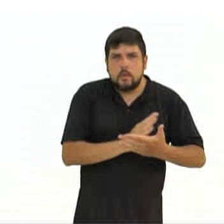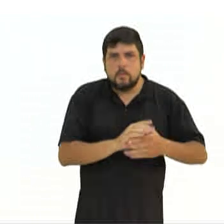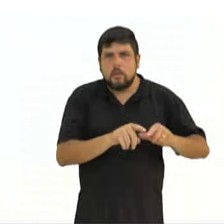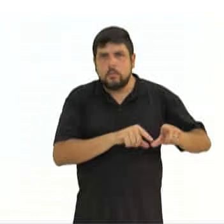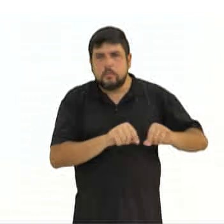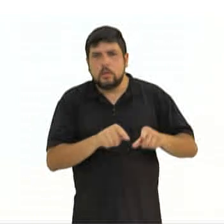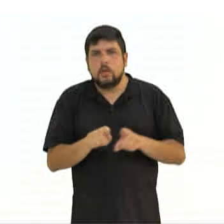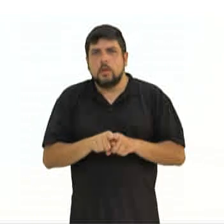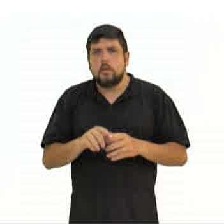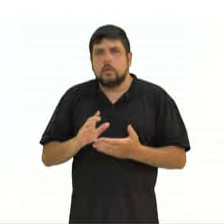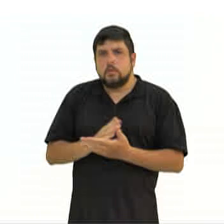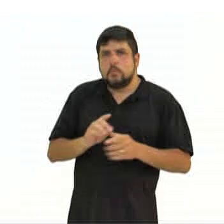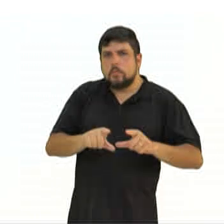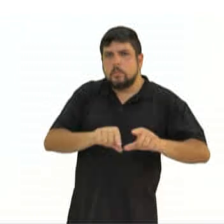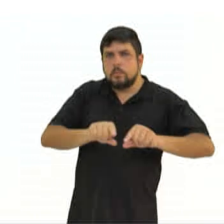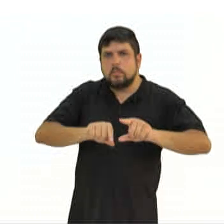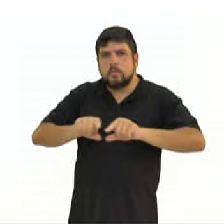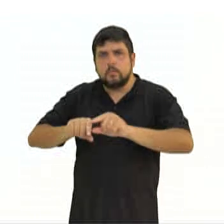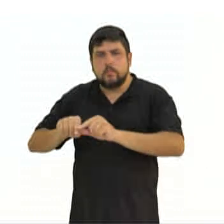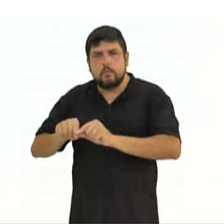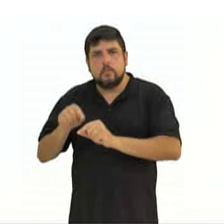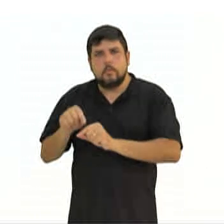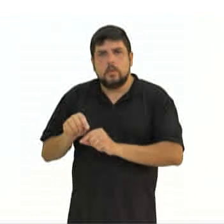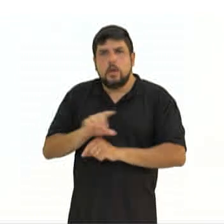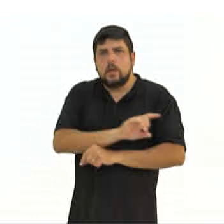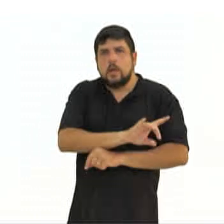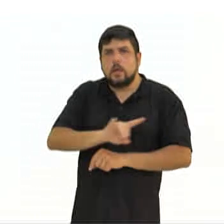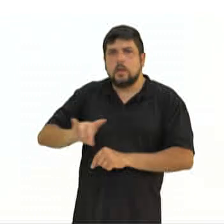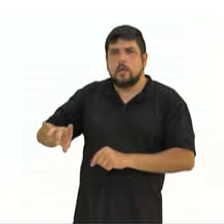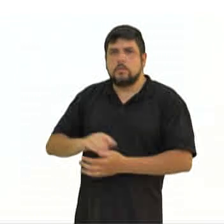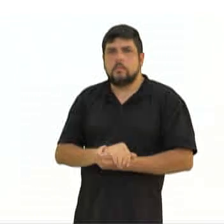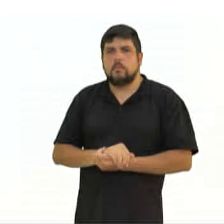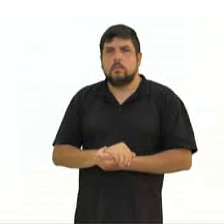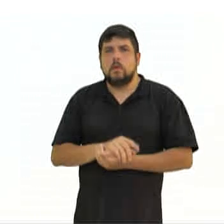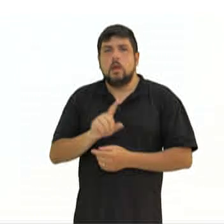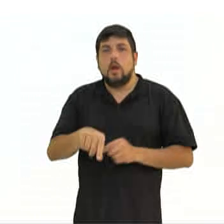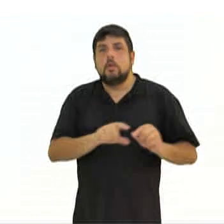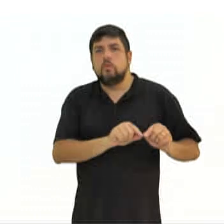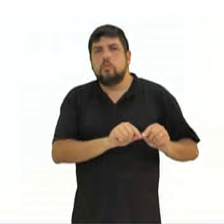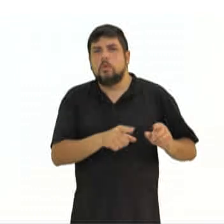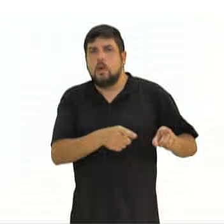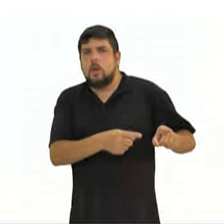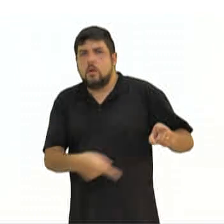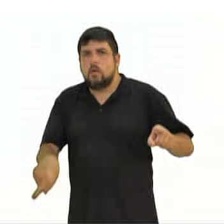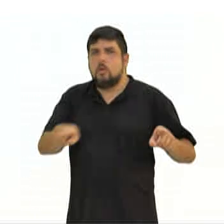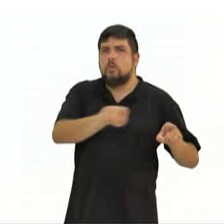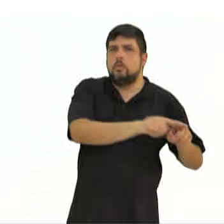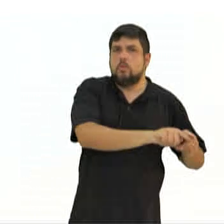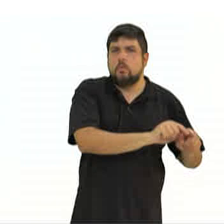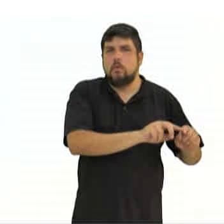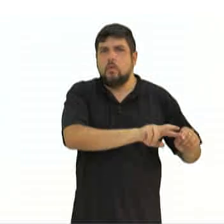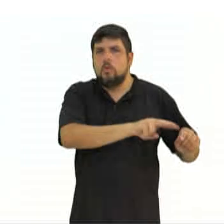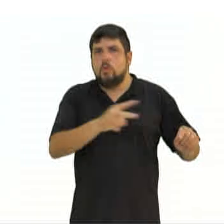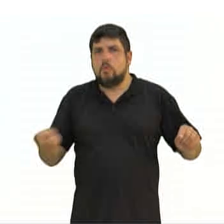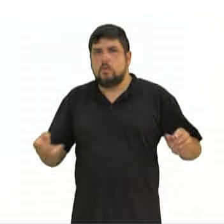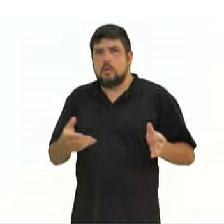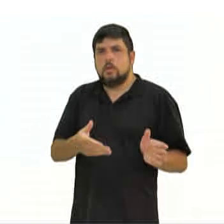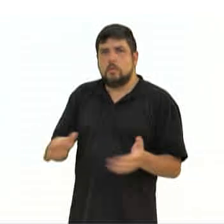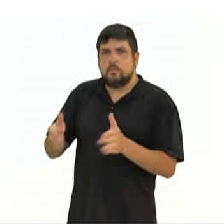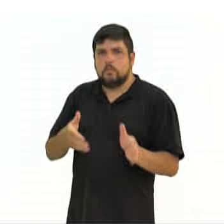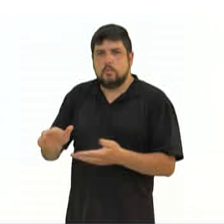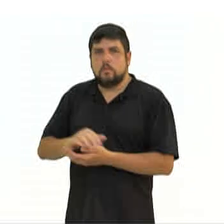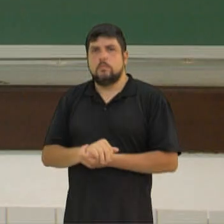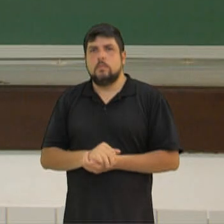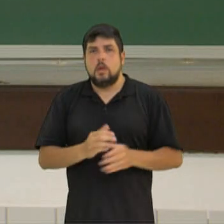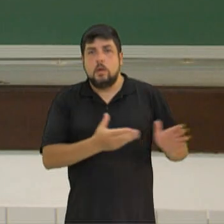extrair diferentes elementos de cada componente, ou seja, uma lógica que faz o caminho contrário da produção dos equipamentos. Se para